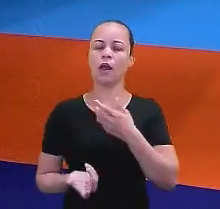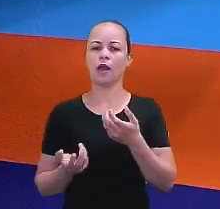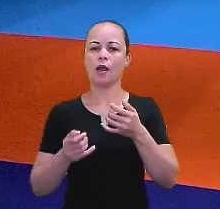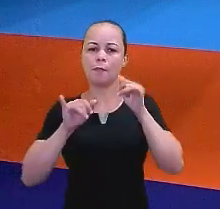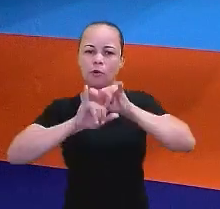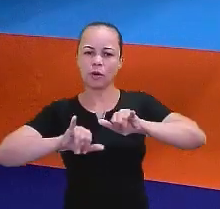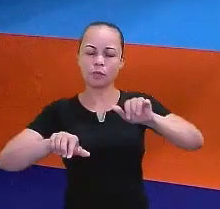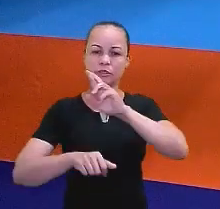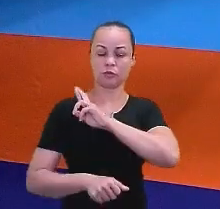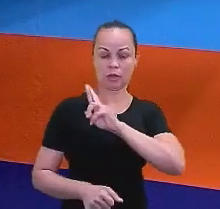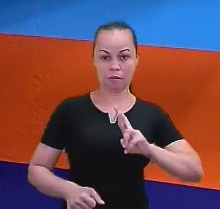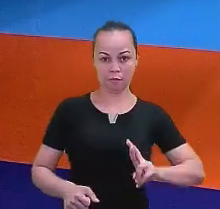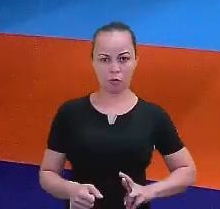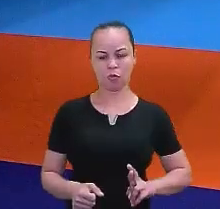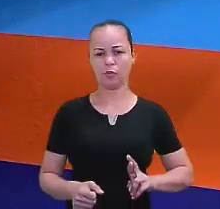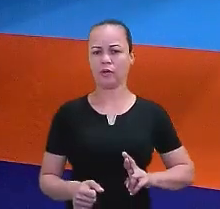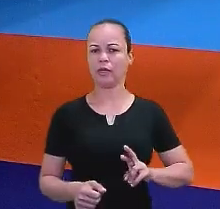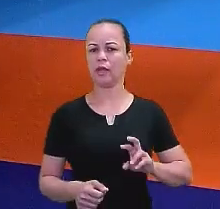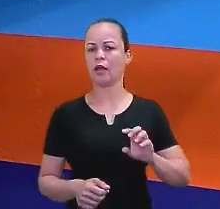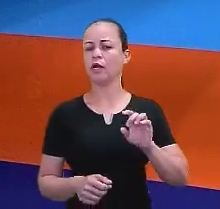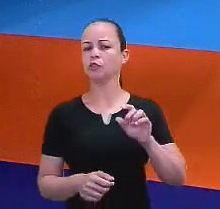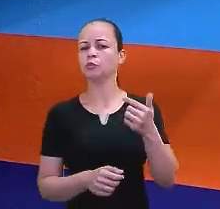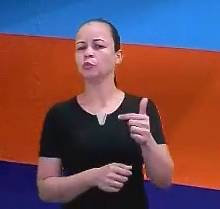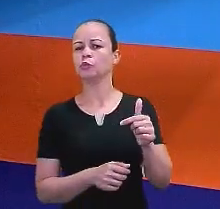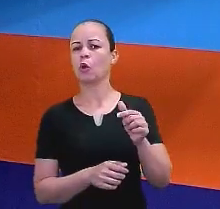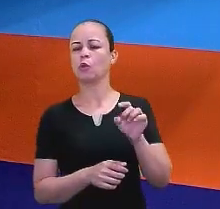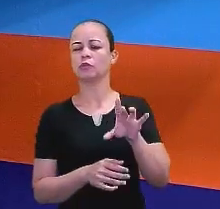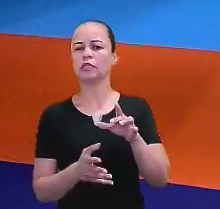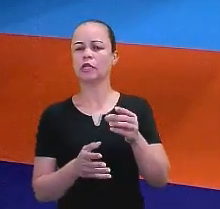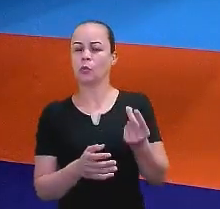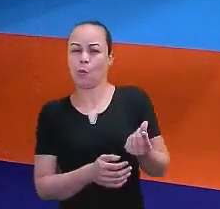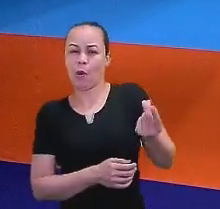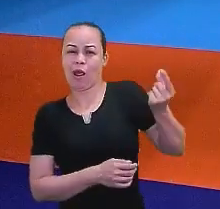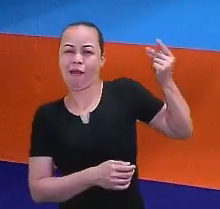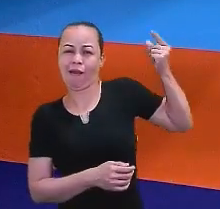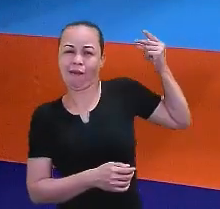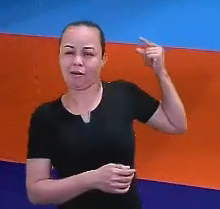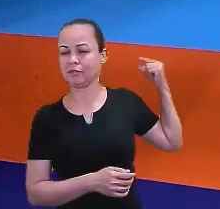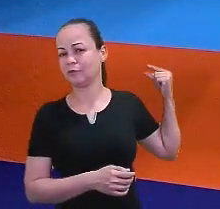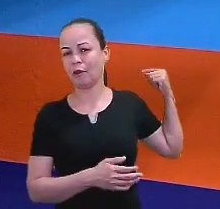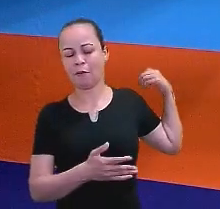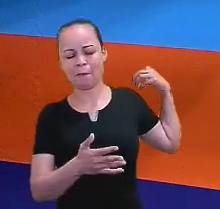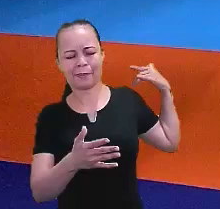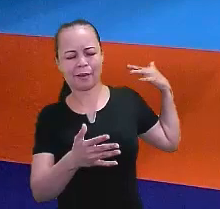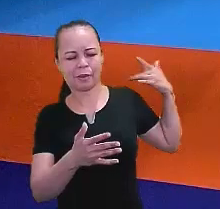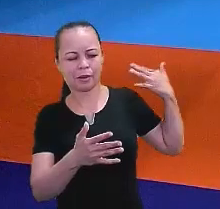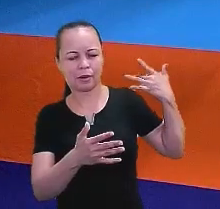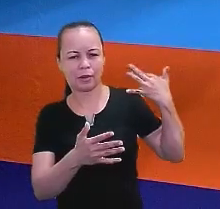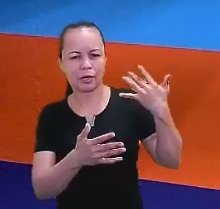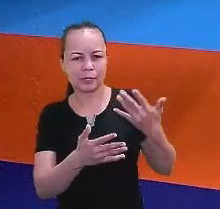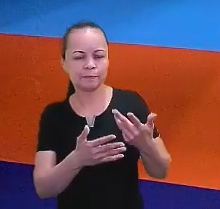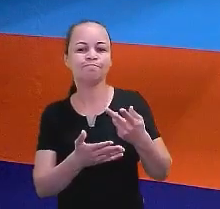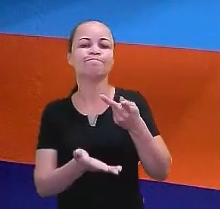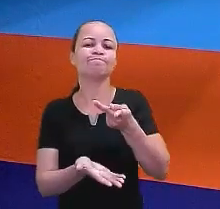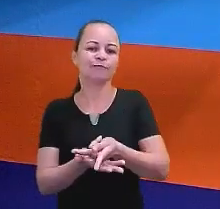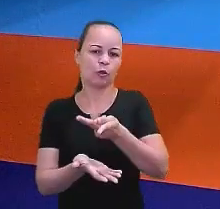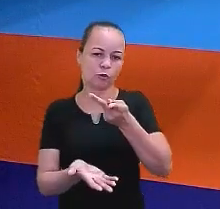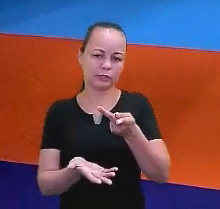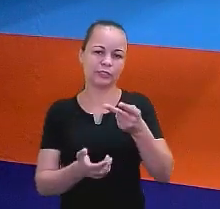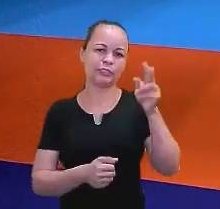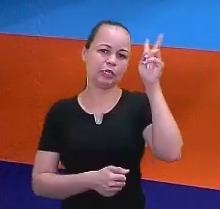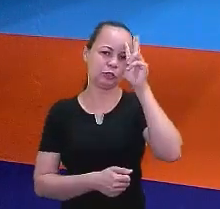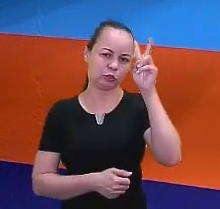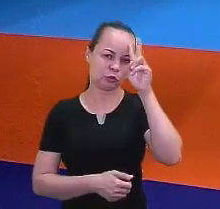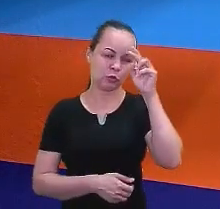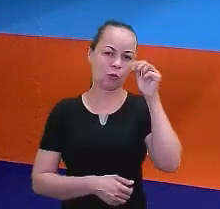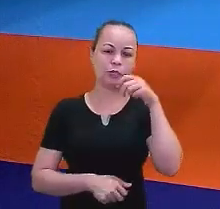uma pontinha de uma coisa muito longa e muito maior que vem acontecendo na história do nosso